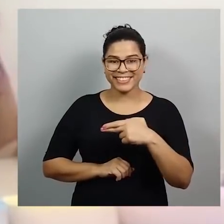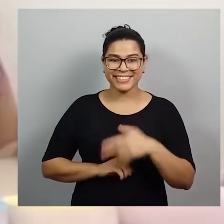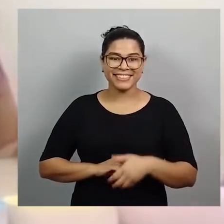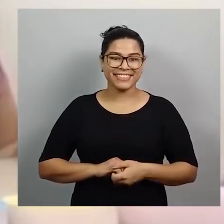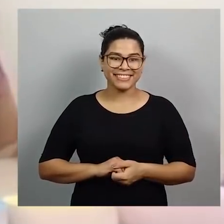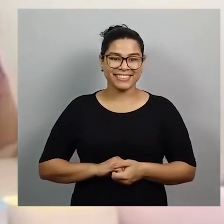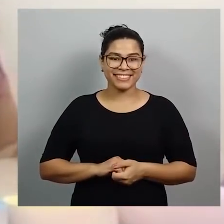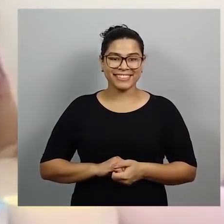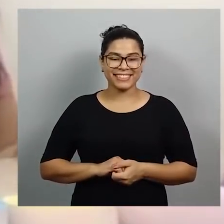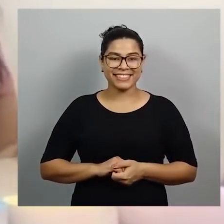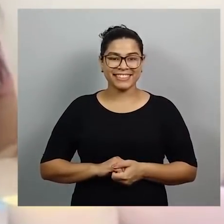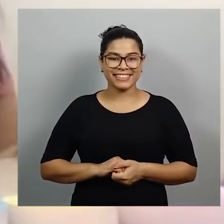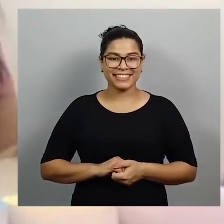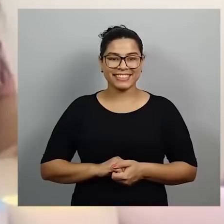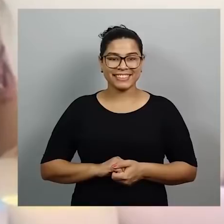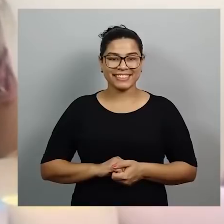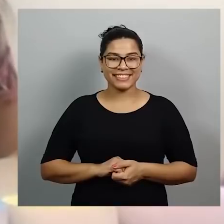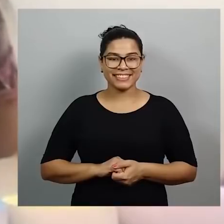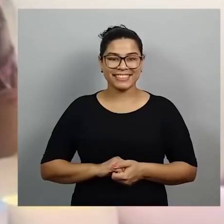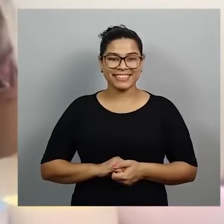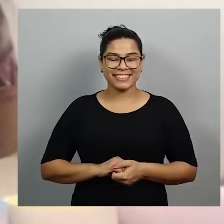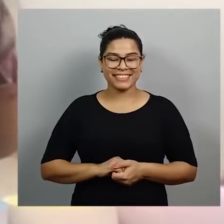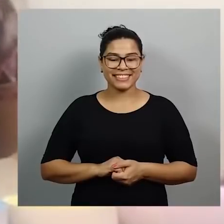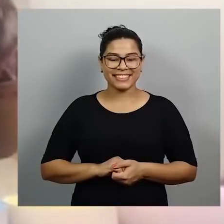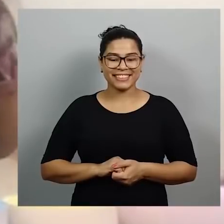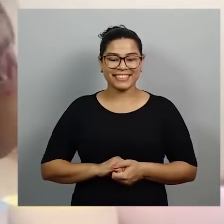tesoura sem ponta,